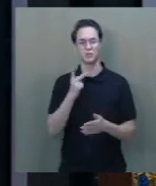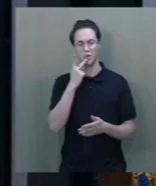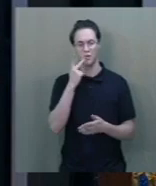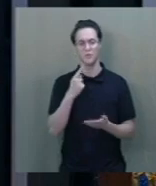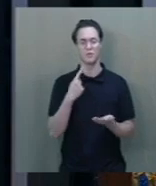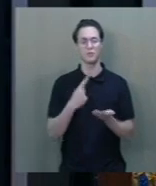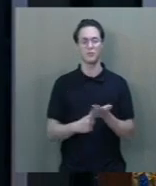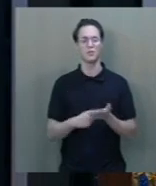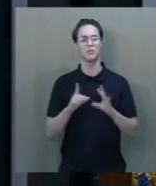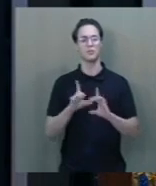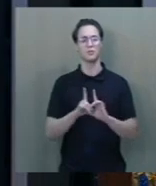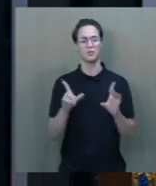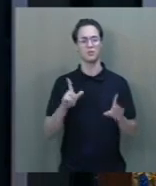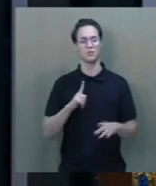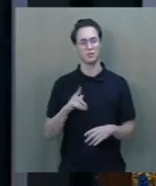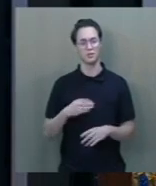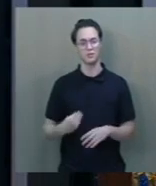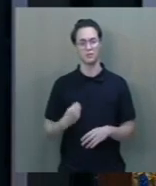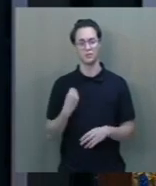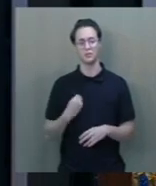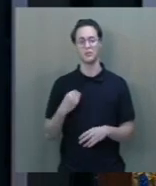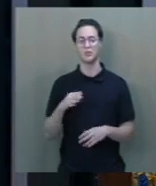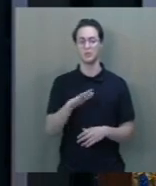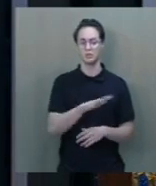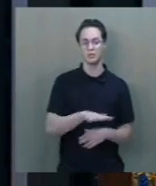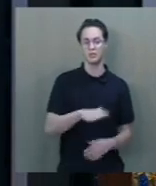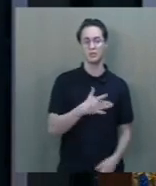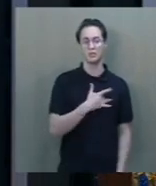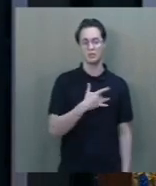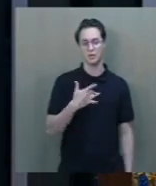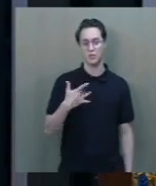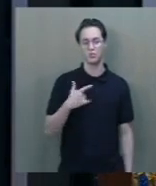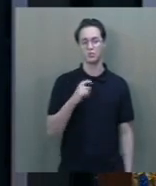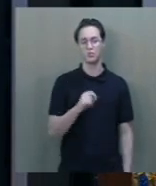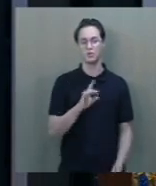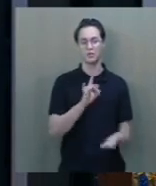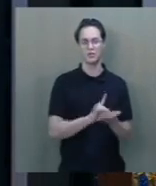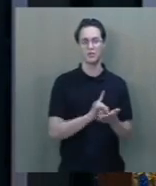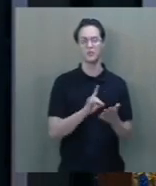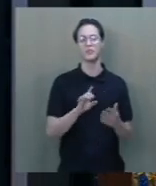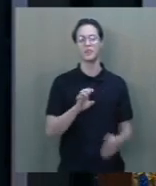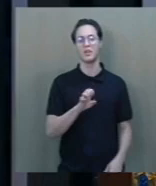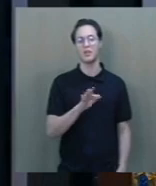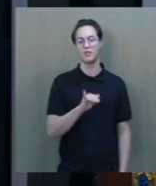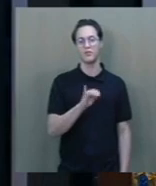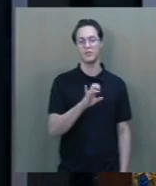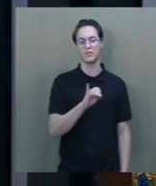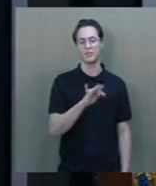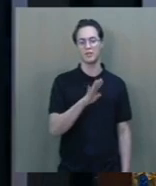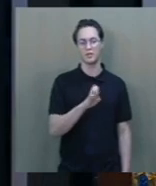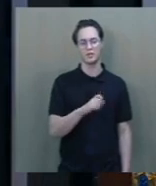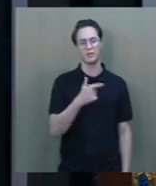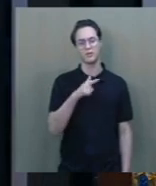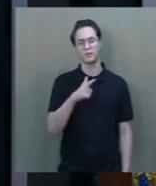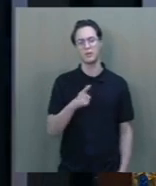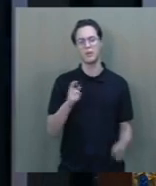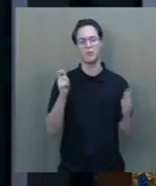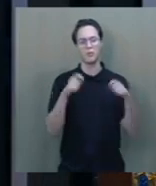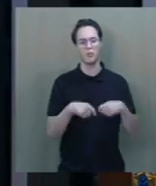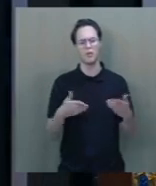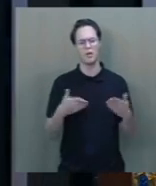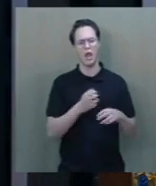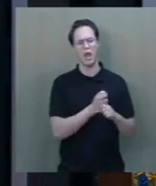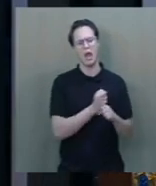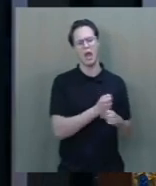a democracia existe. Na área da saúde, um critério de eficiência. Não há mais possibilidade de todos esses